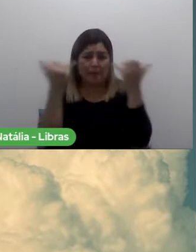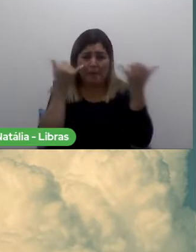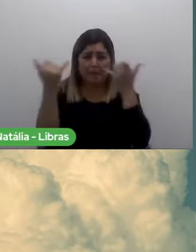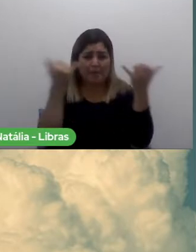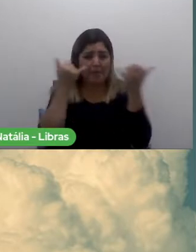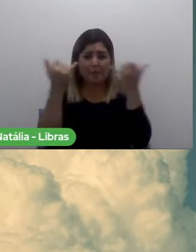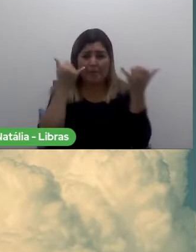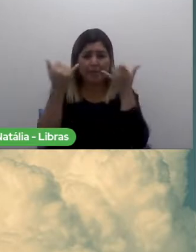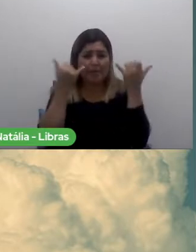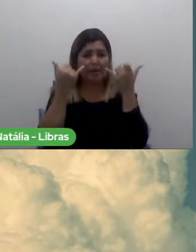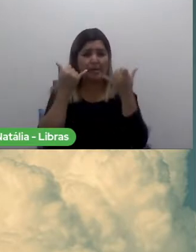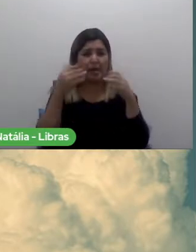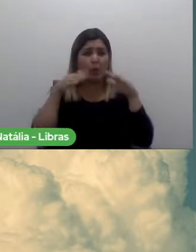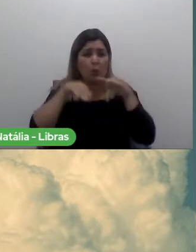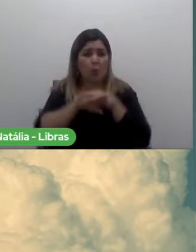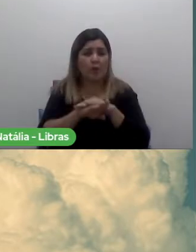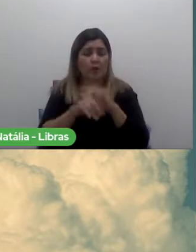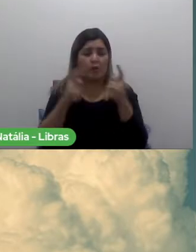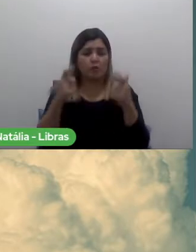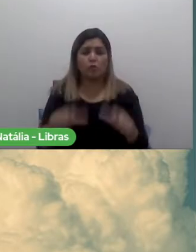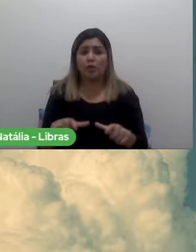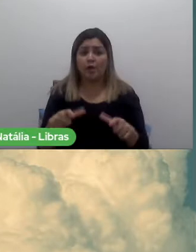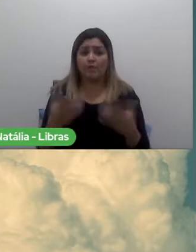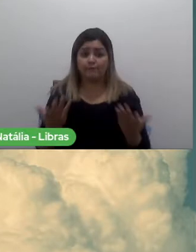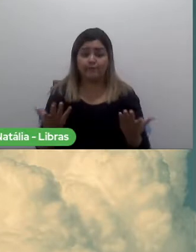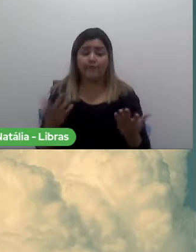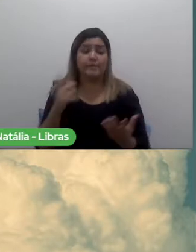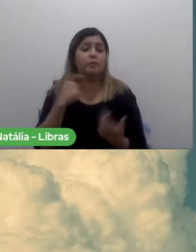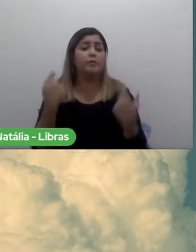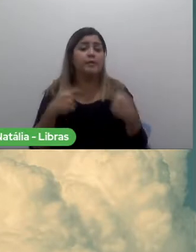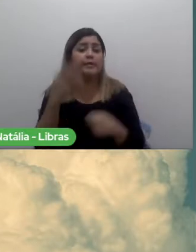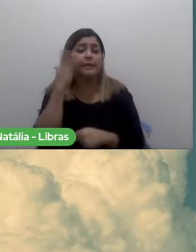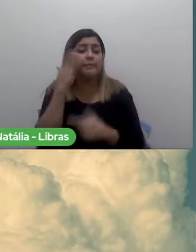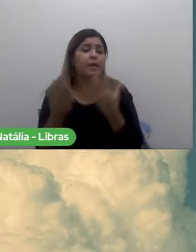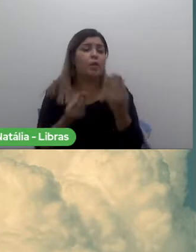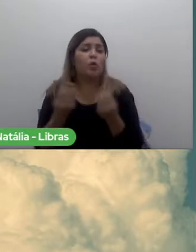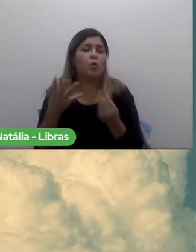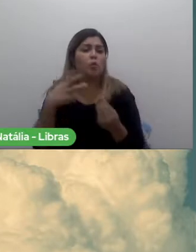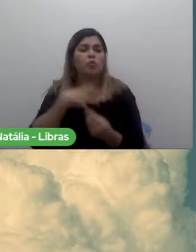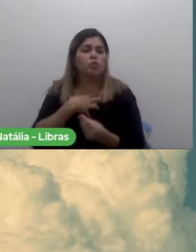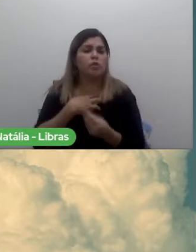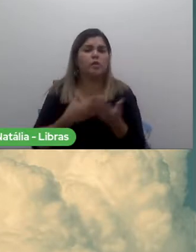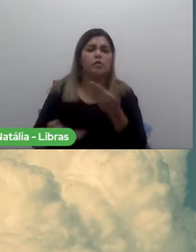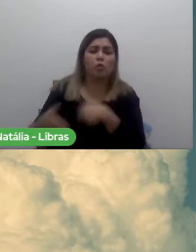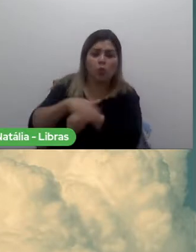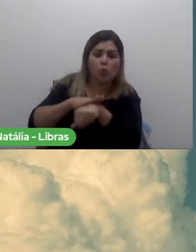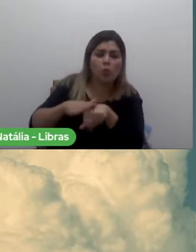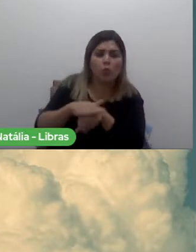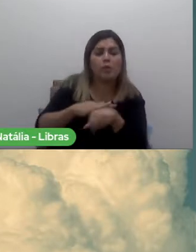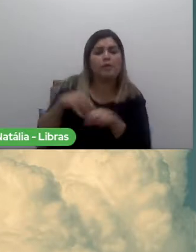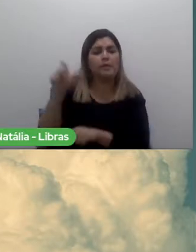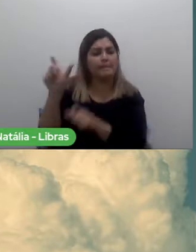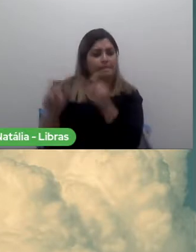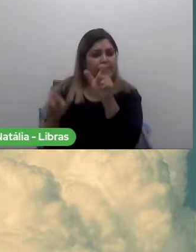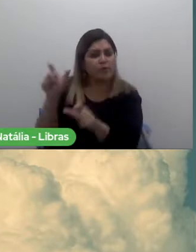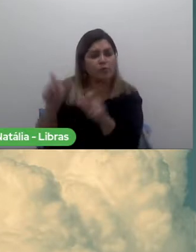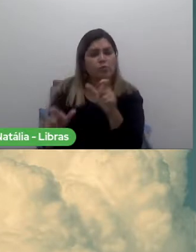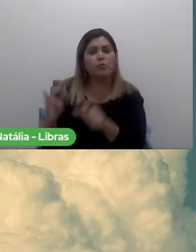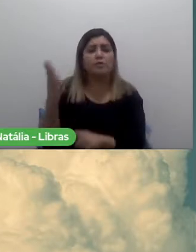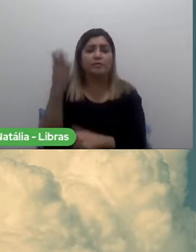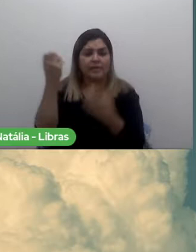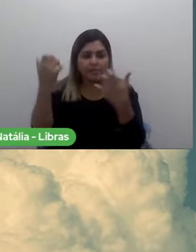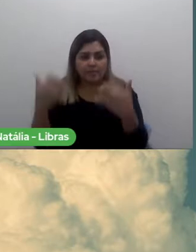lugar. É pela fala, então, quer saber? Faz uma call, conversa com fulano, que fulano ou fulana vai te